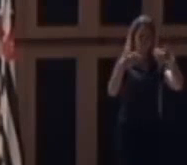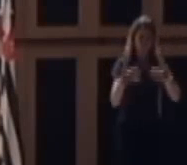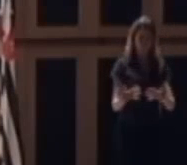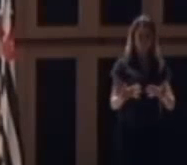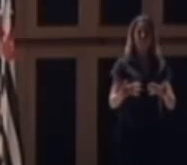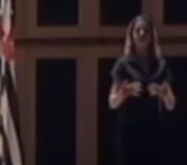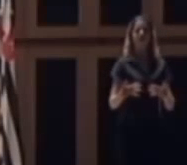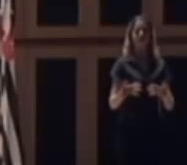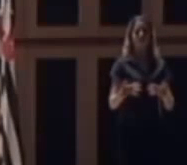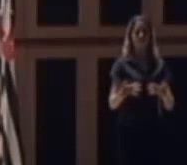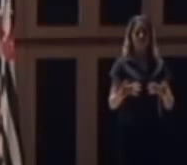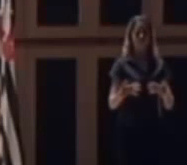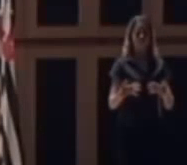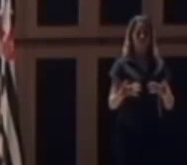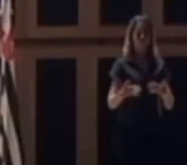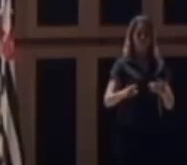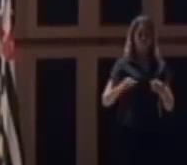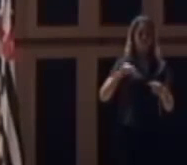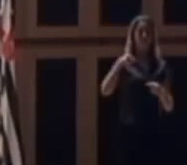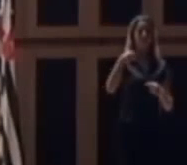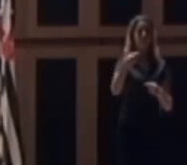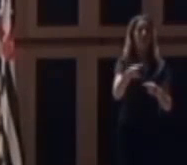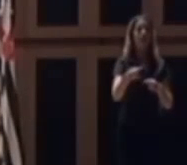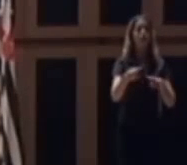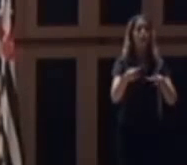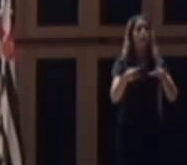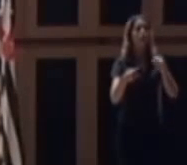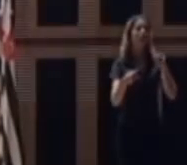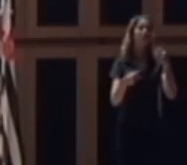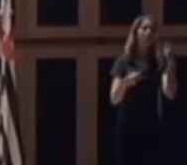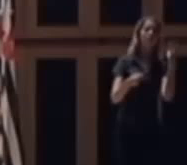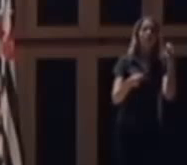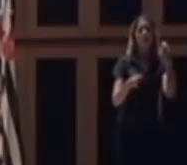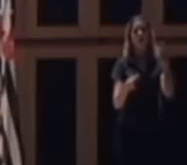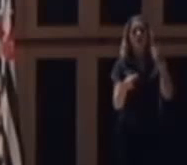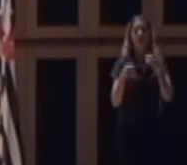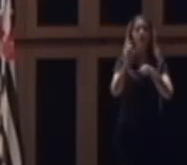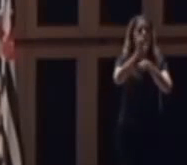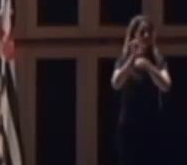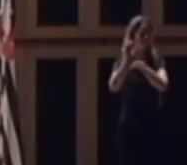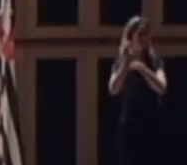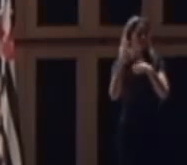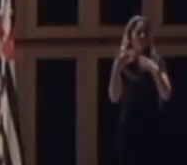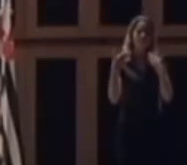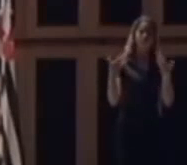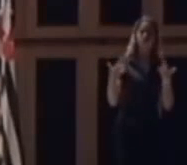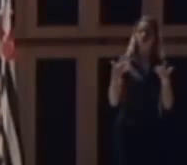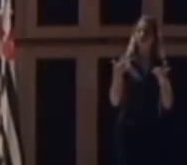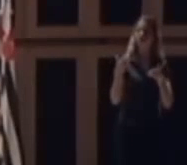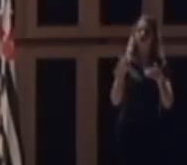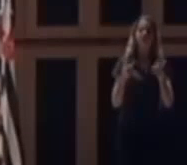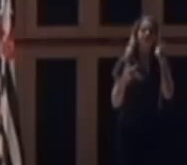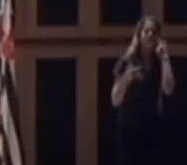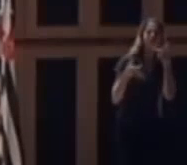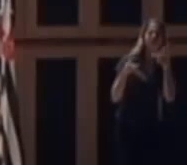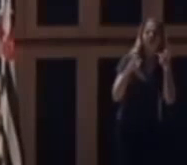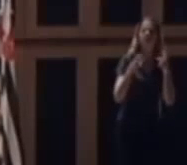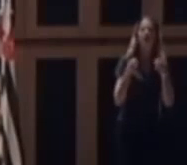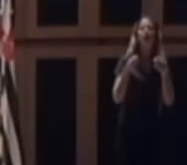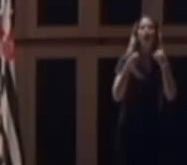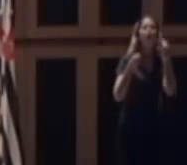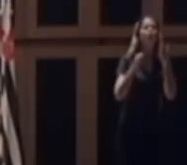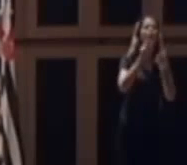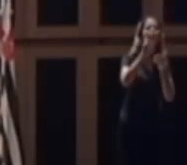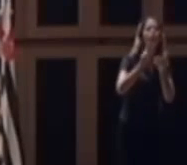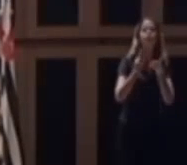sequência, nós escolheremos dois ou três estados, dependendo do número de inscritos e o tempo que a gente